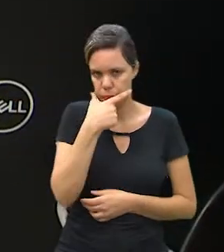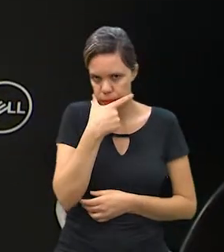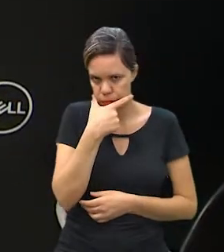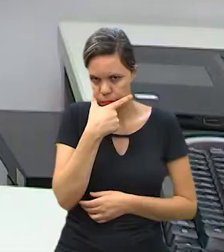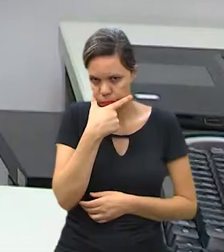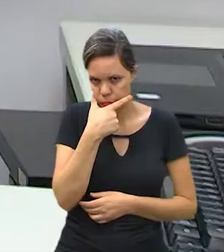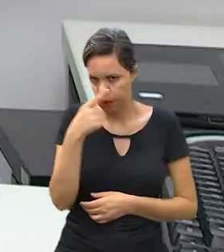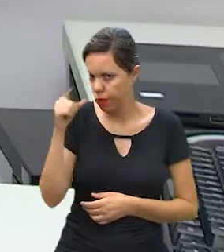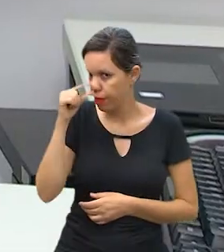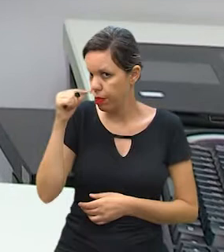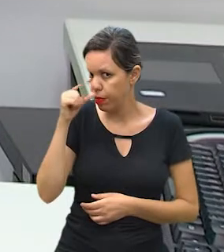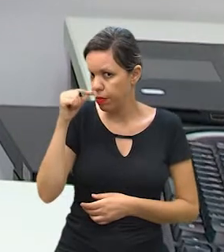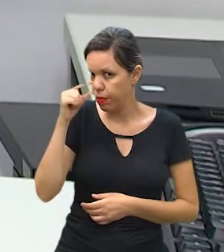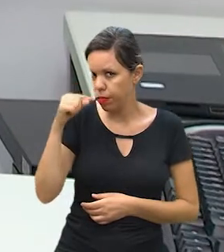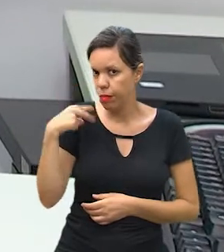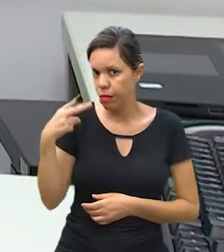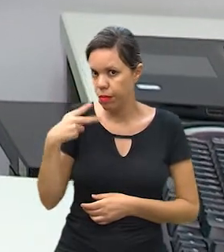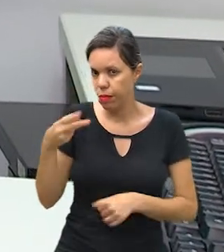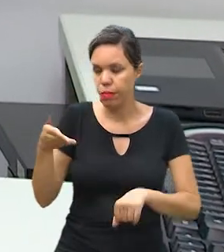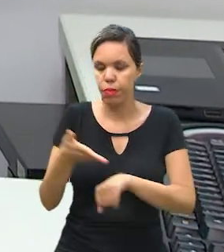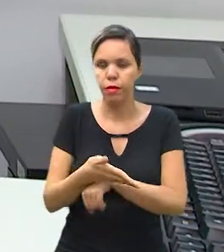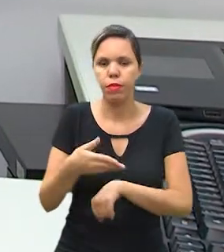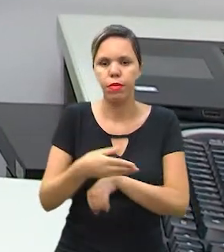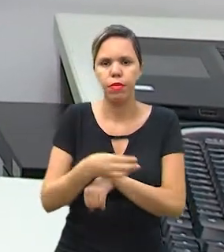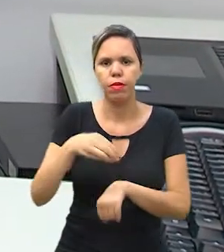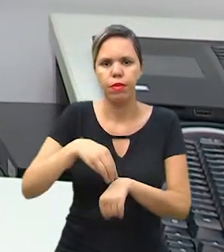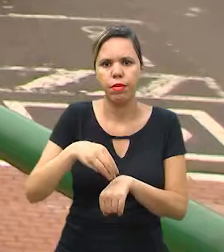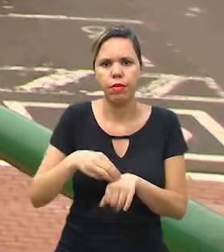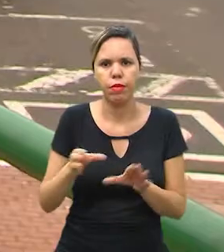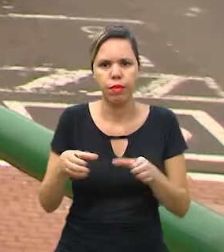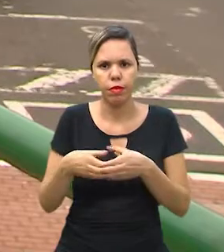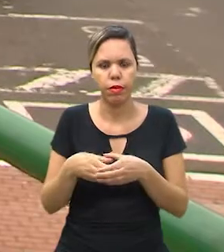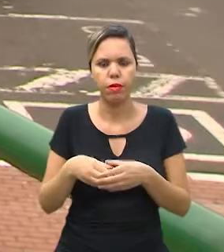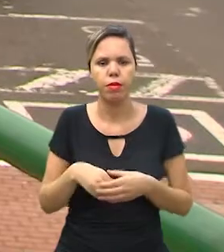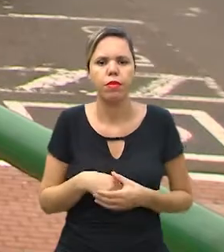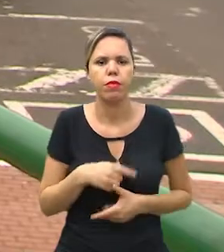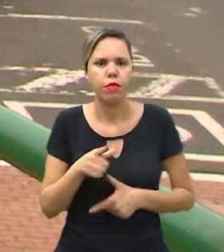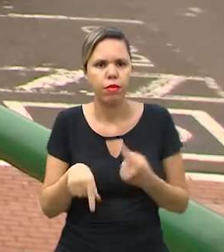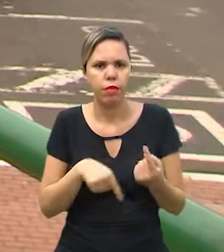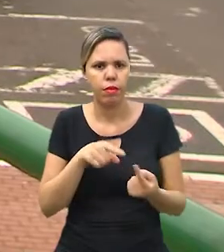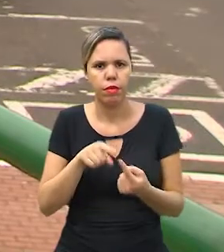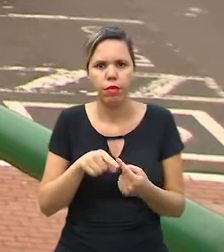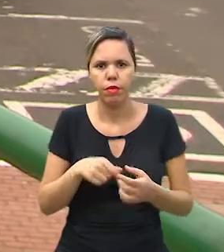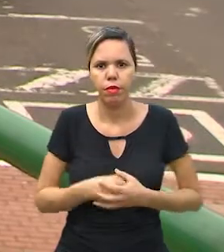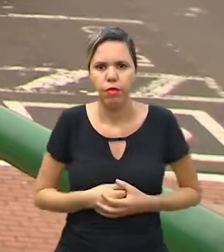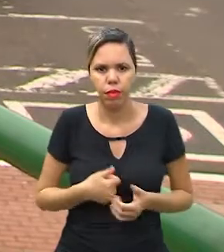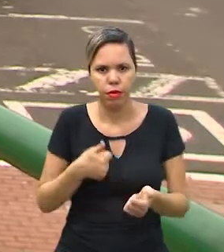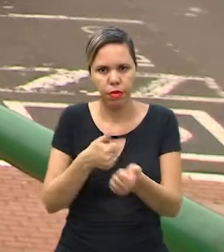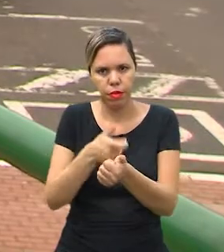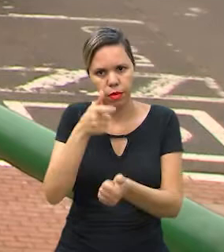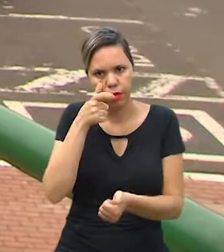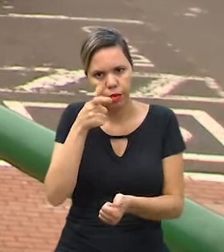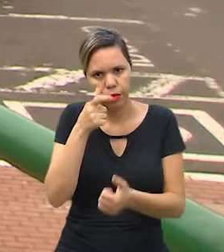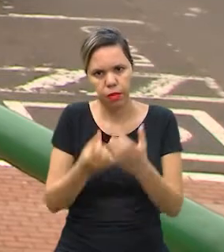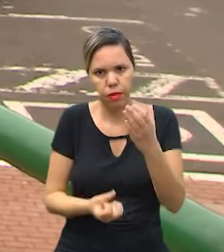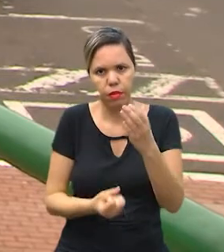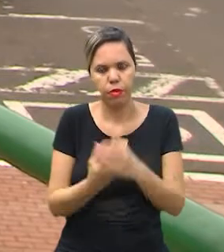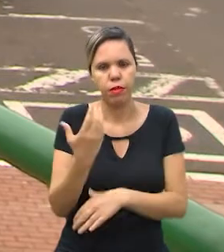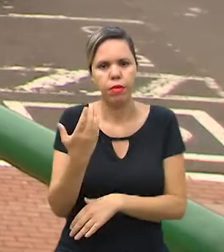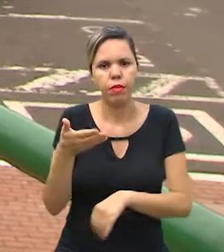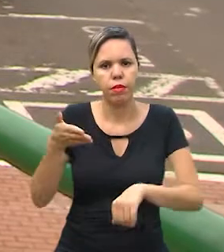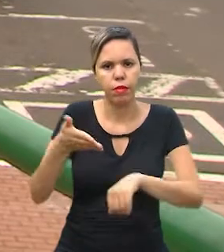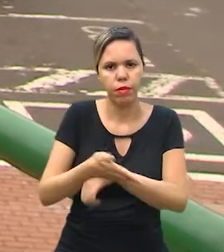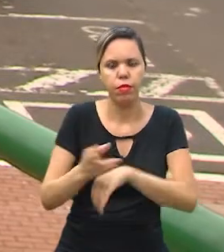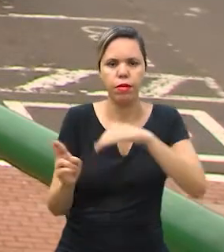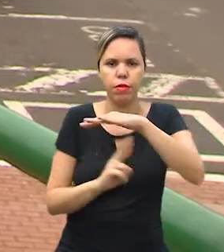Marrom Cunha e Arnaldo Salvetti fazem parte da comissão comissão tem como finalidade acompanhar a